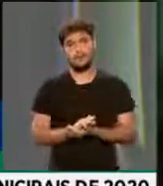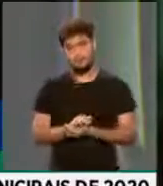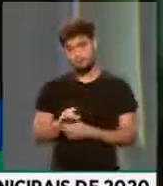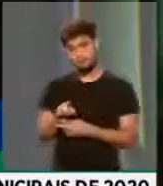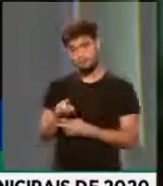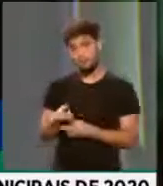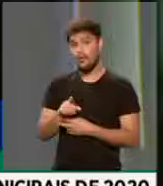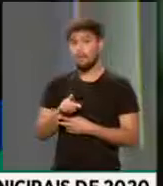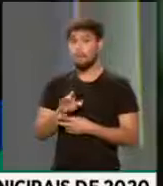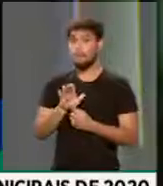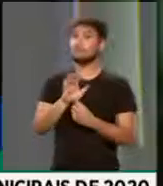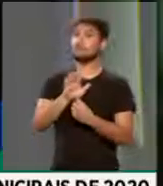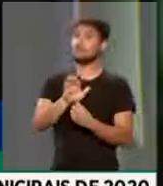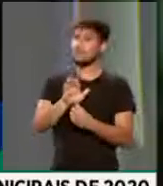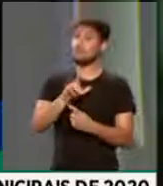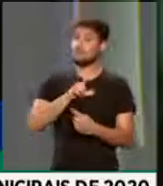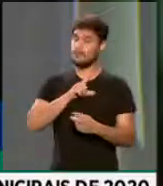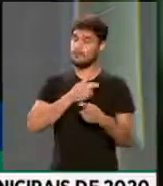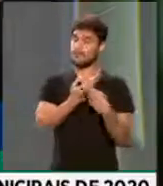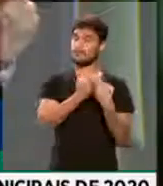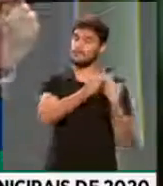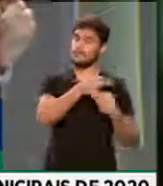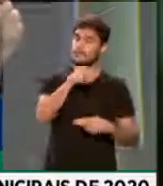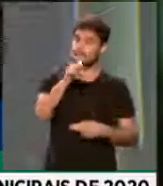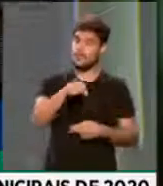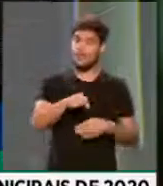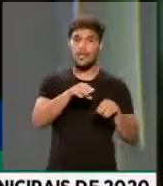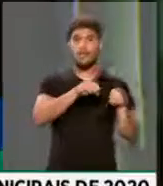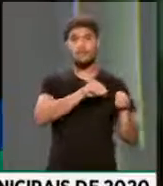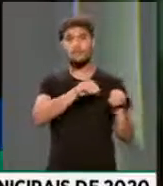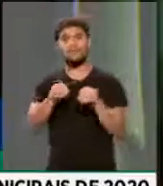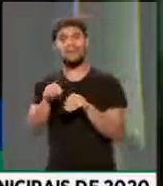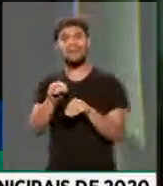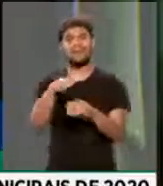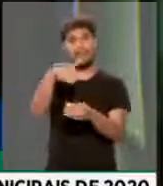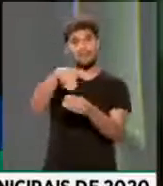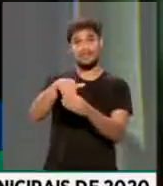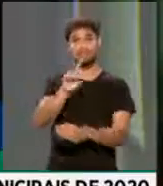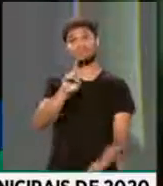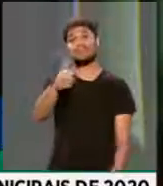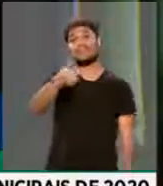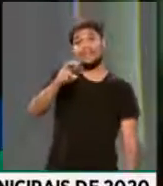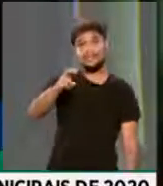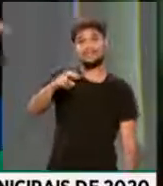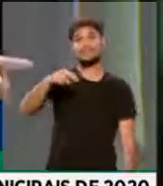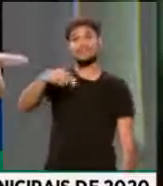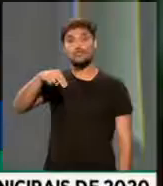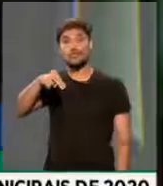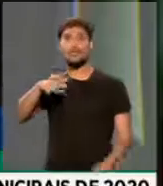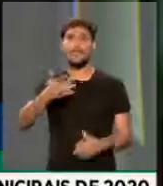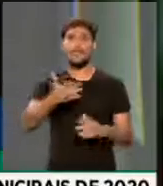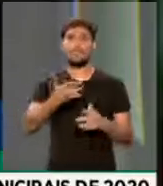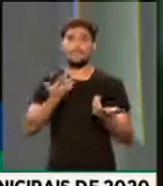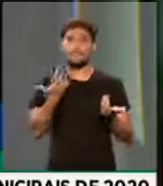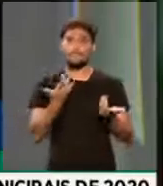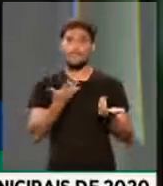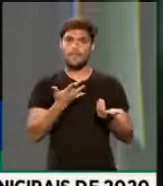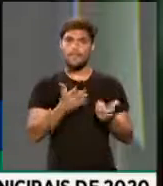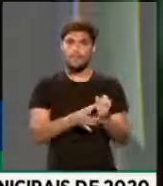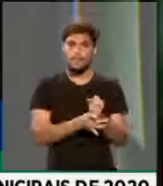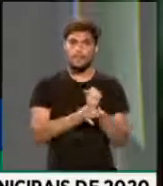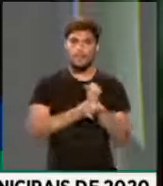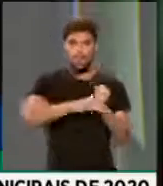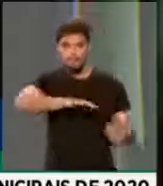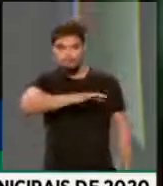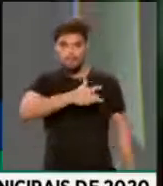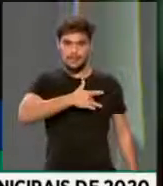demonstrou responsabilidade, adiando as eleições para o dia 15 de novembro, protegendo a saúde da população com isso